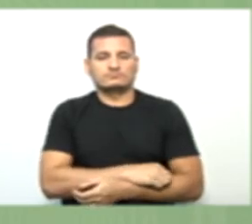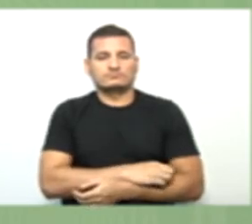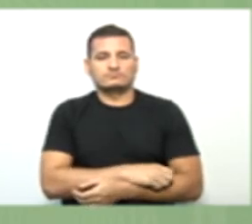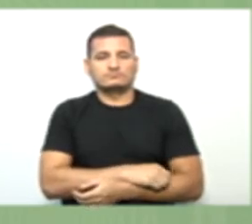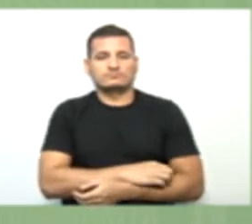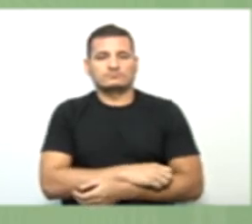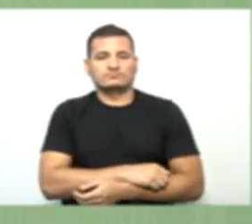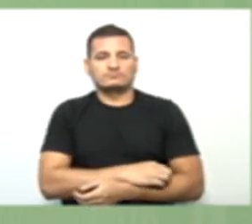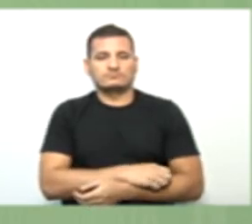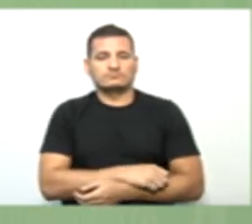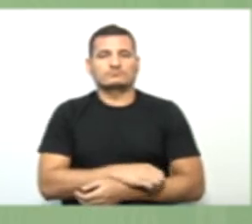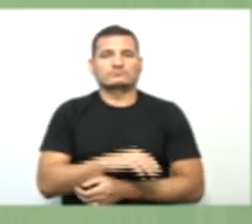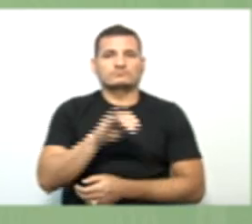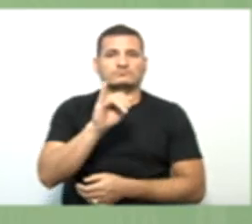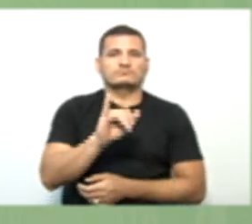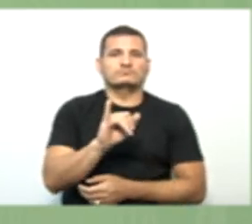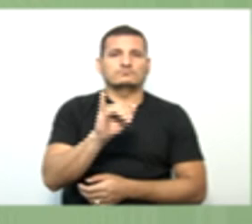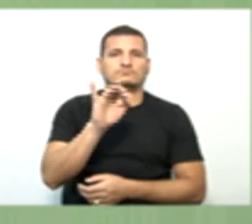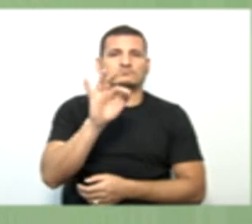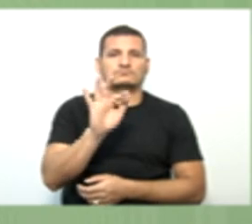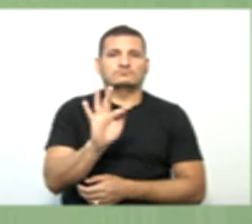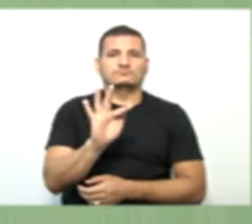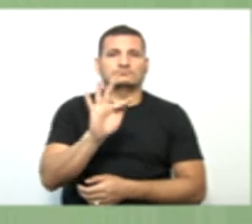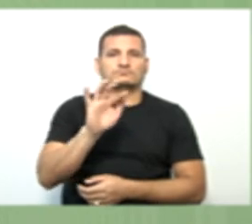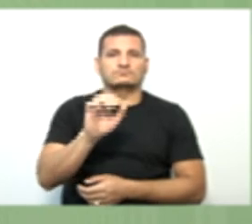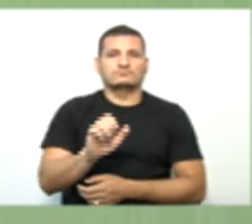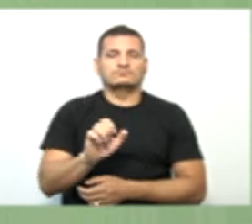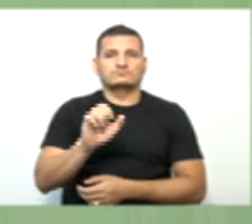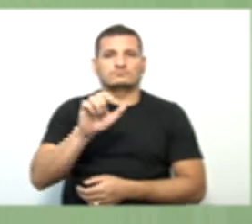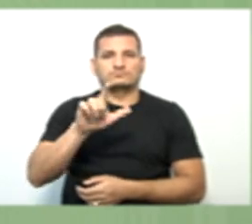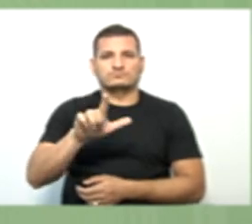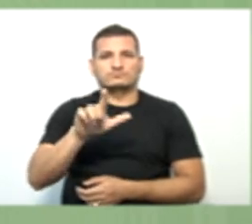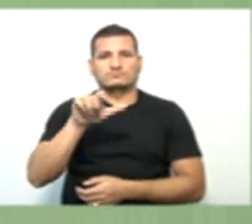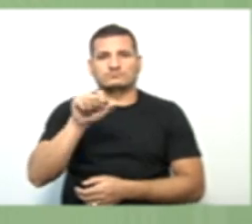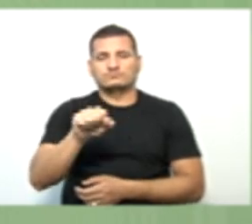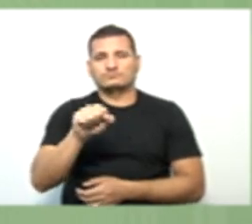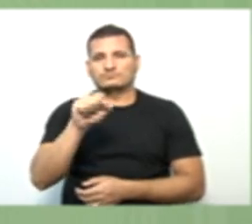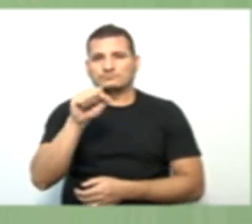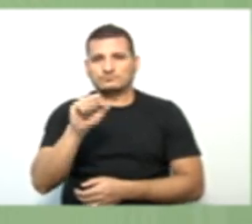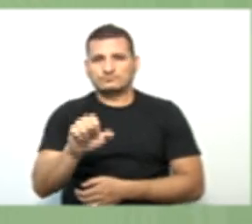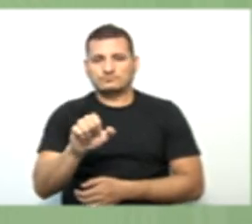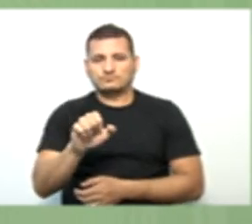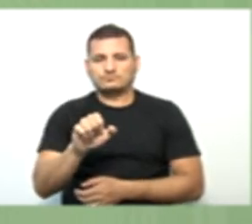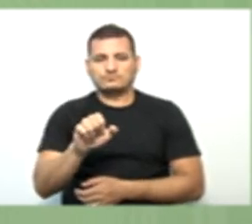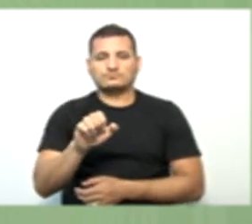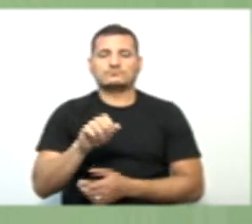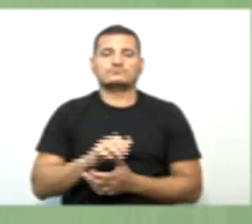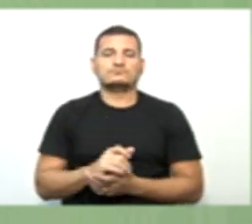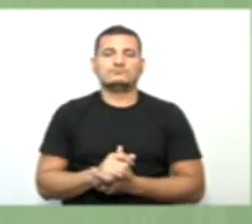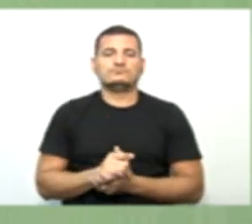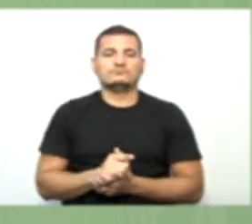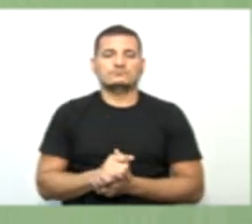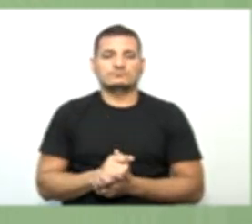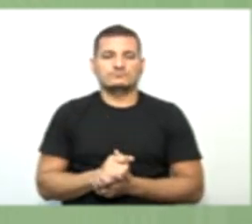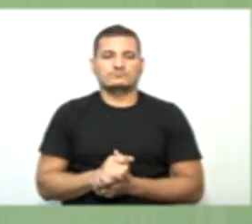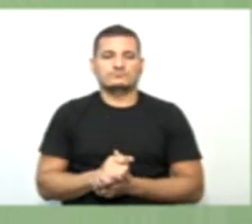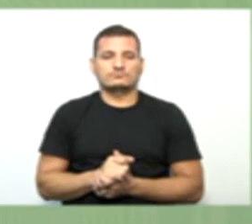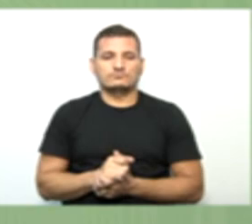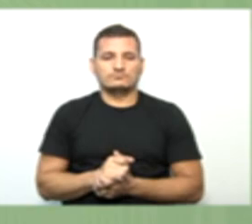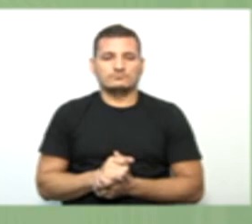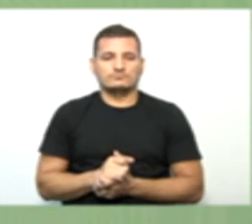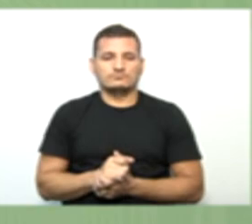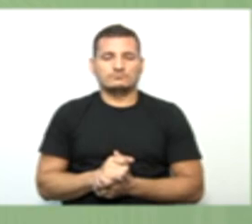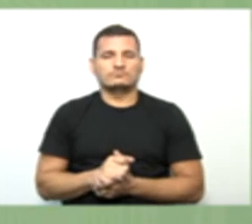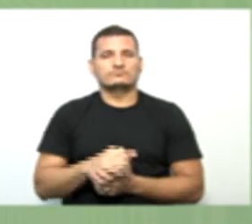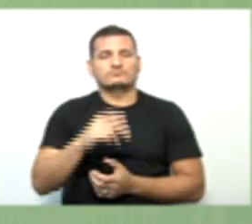Aí nós temos o if-else. O comando if-else, ele é uma alternativa, quer dizer, nós temos dois comandos, onde um